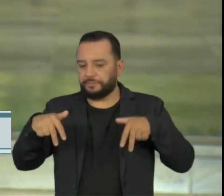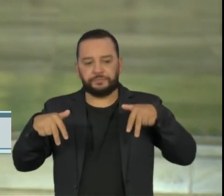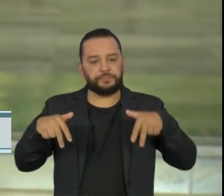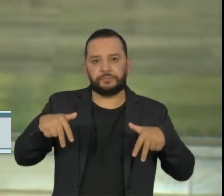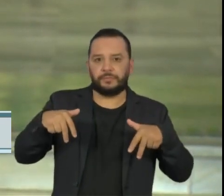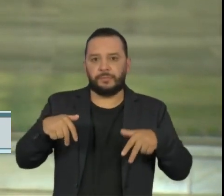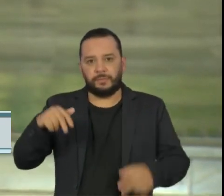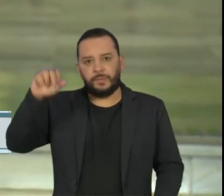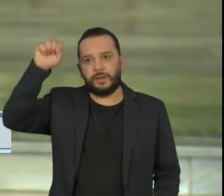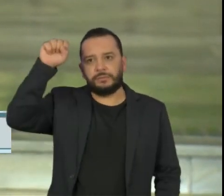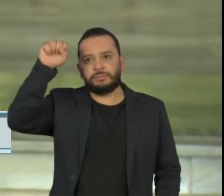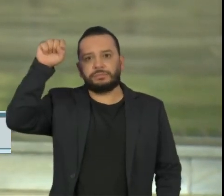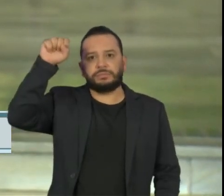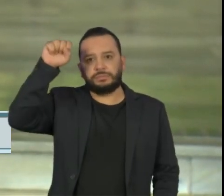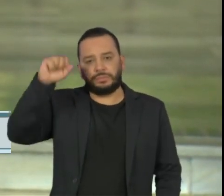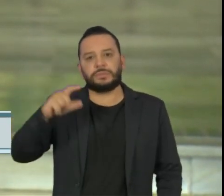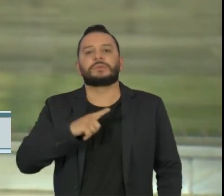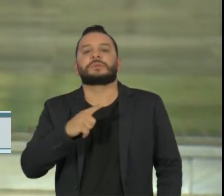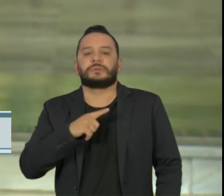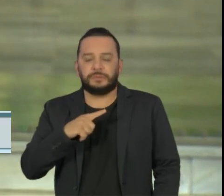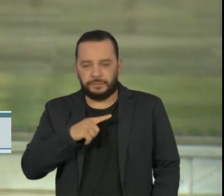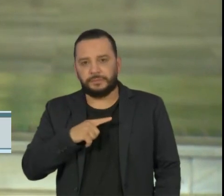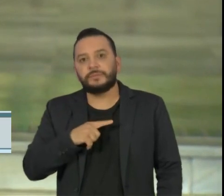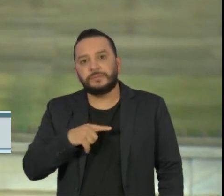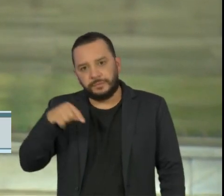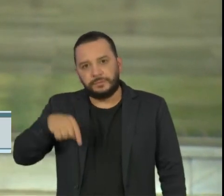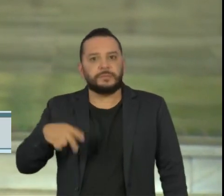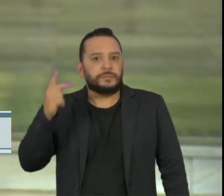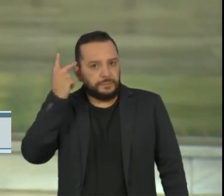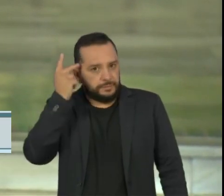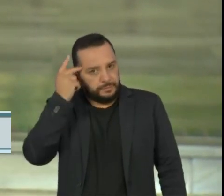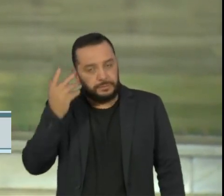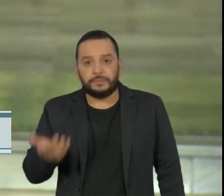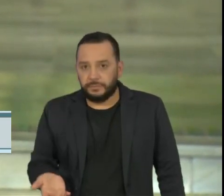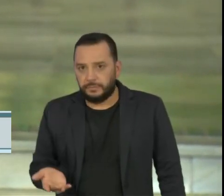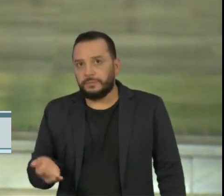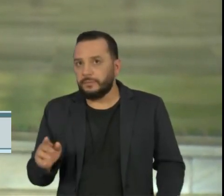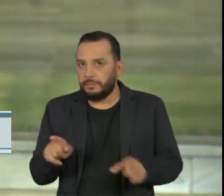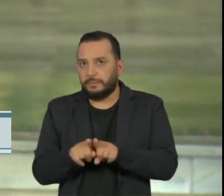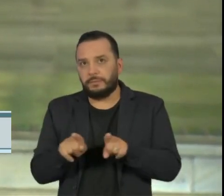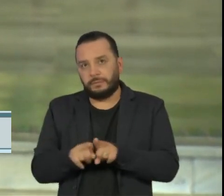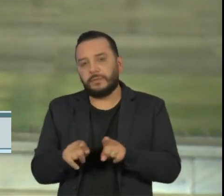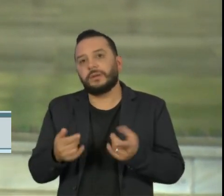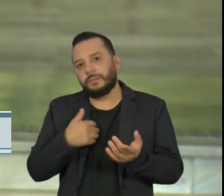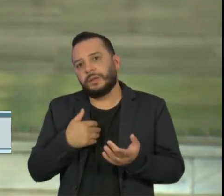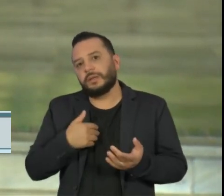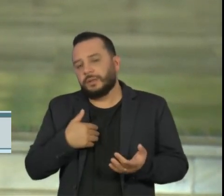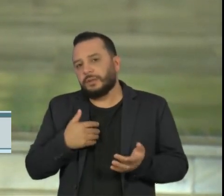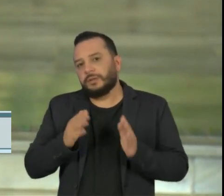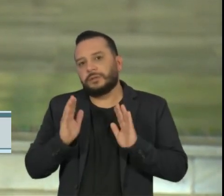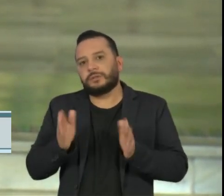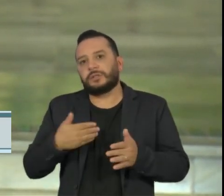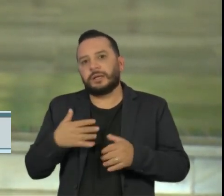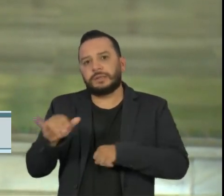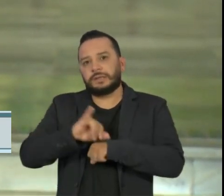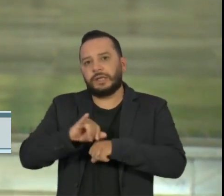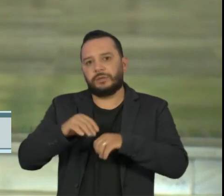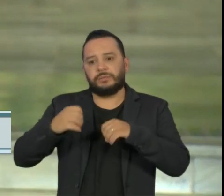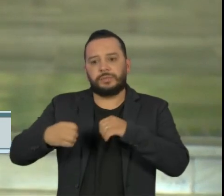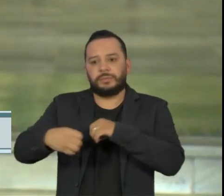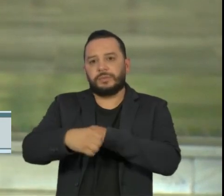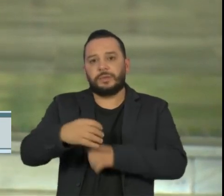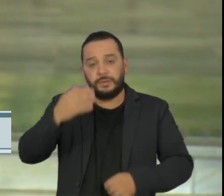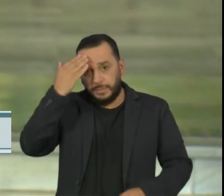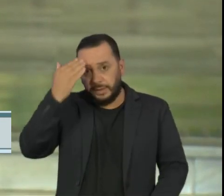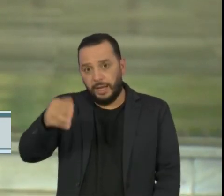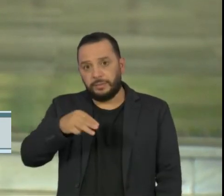transporte coletivo de trilhos aqui na capital de São Paulo e região metropolitana. Obrigado, Maria. Vamos agora